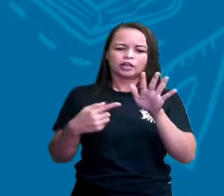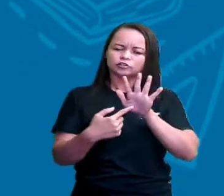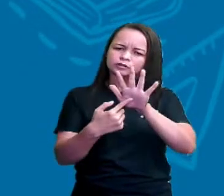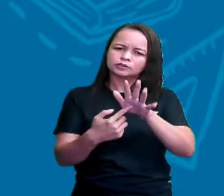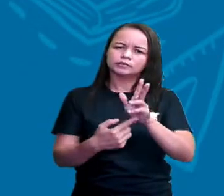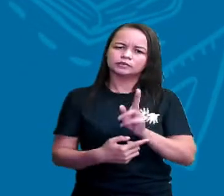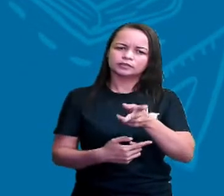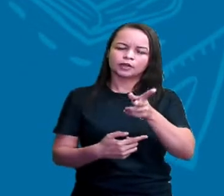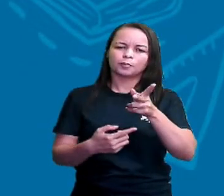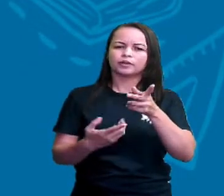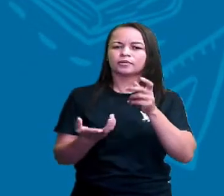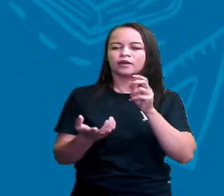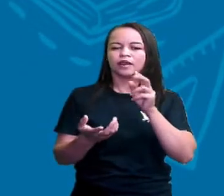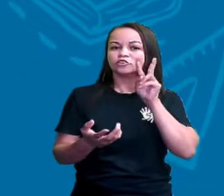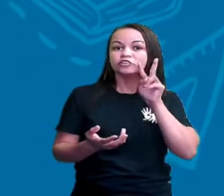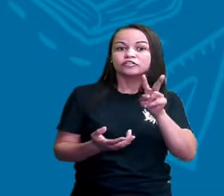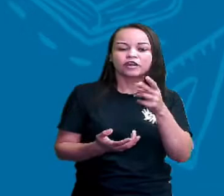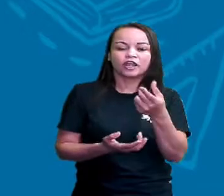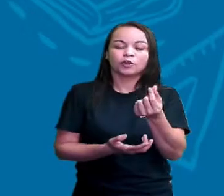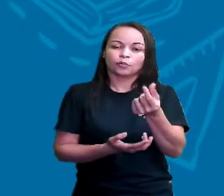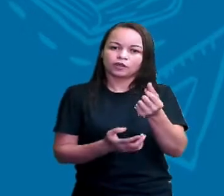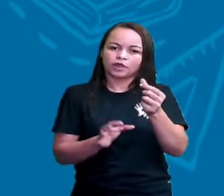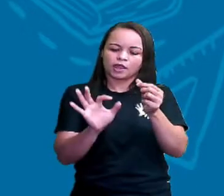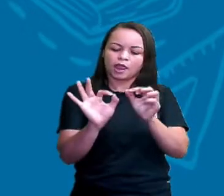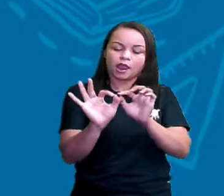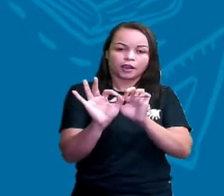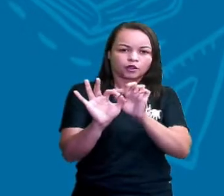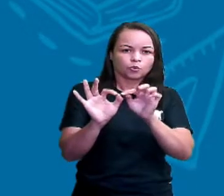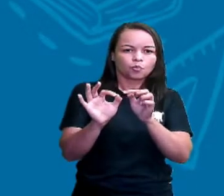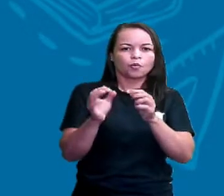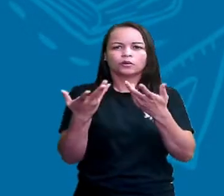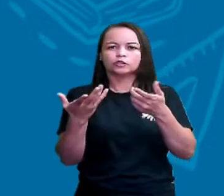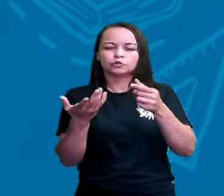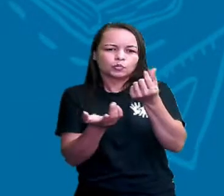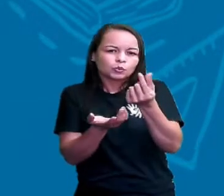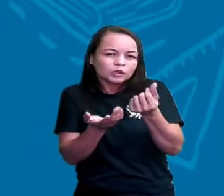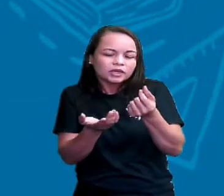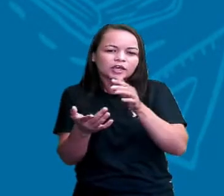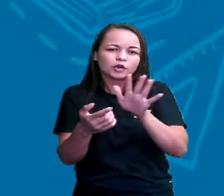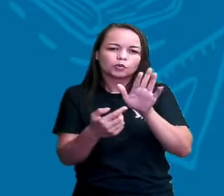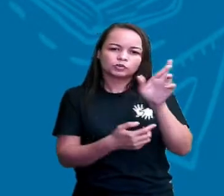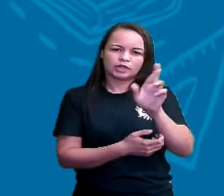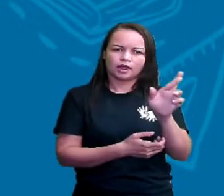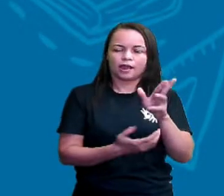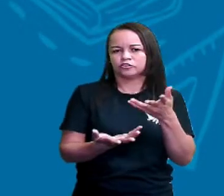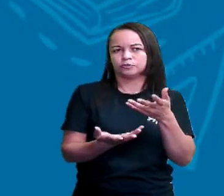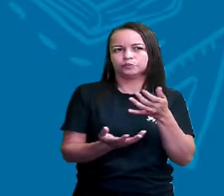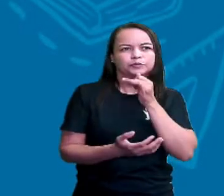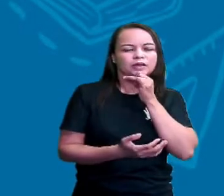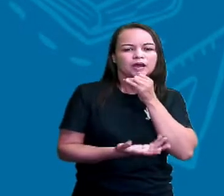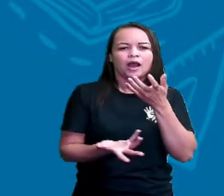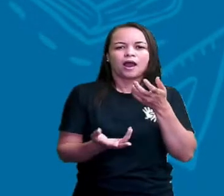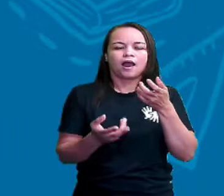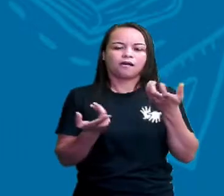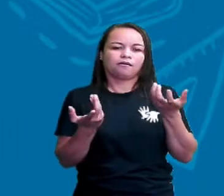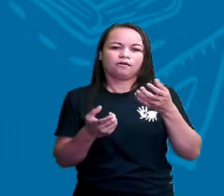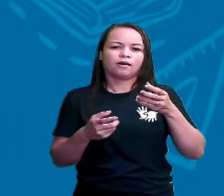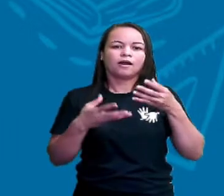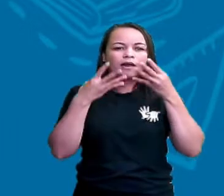da nossa moeda, né? A onça aparece lá na nota de R$50, né? A